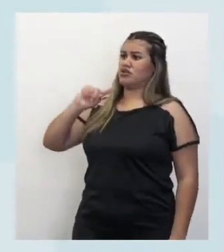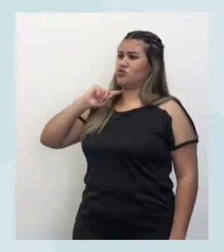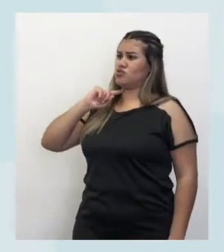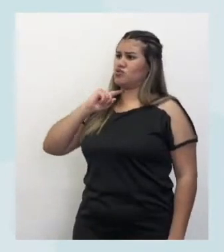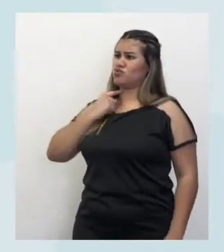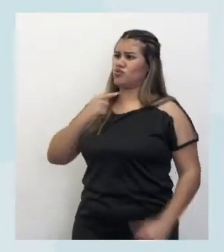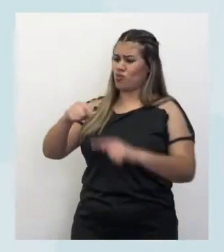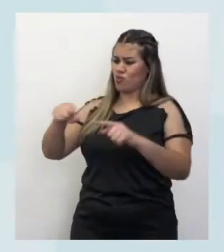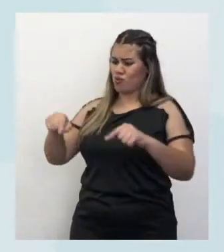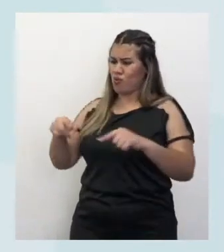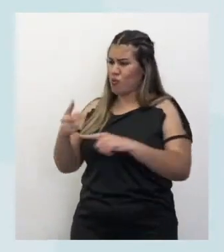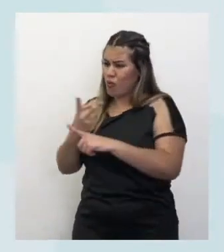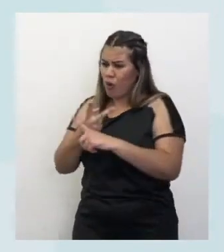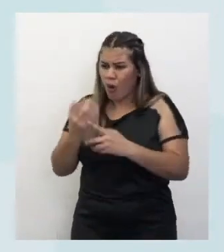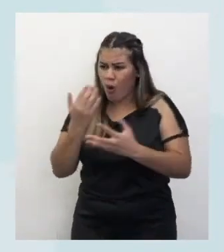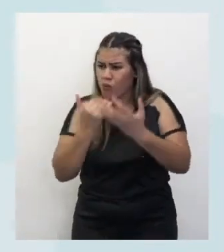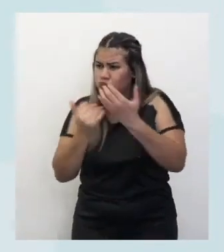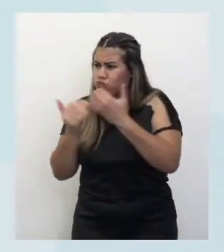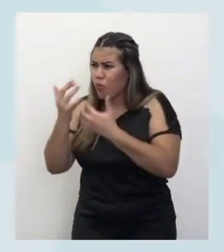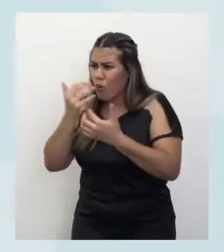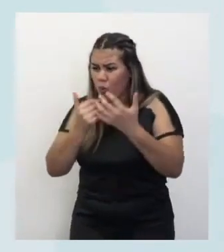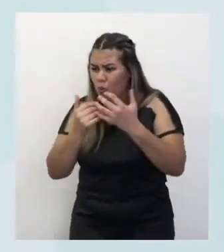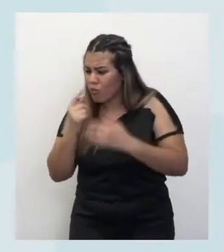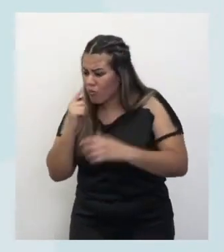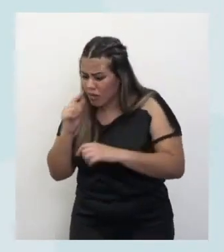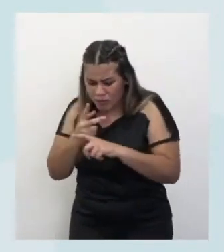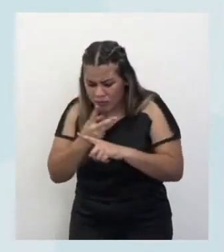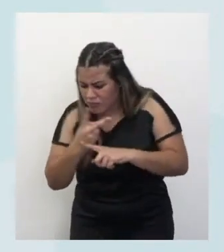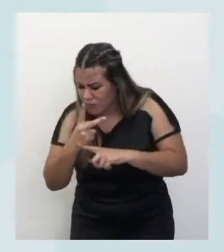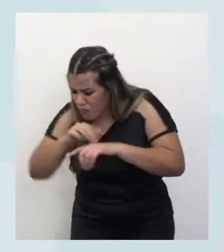pátio, catando comida entre os detritos.